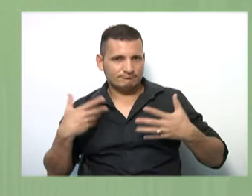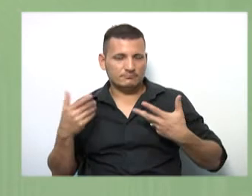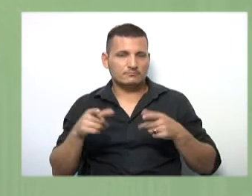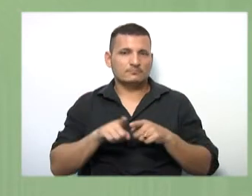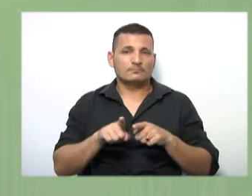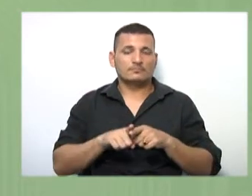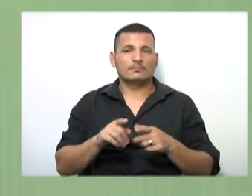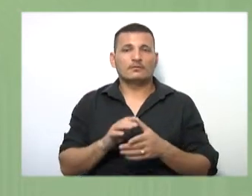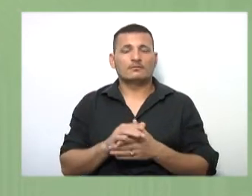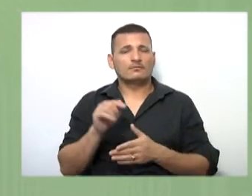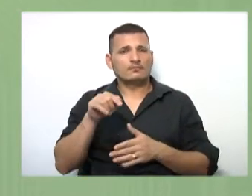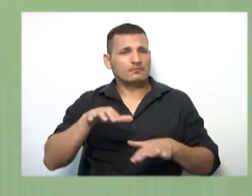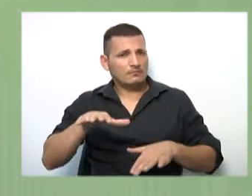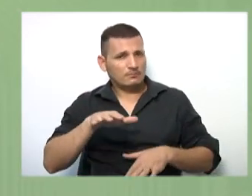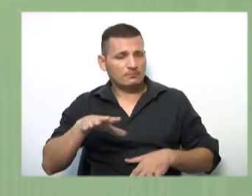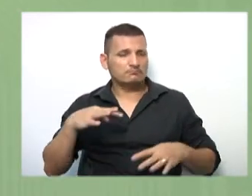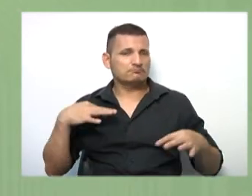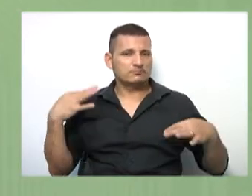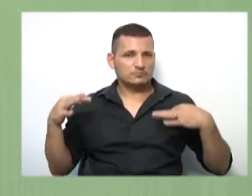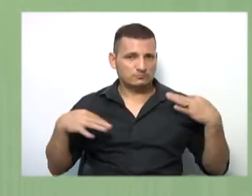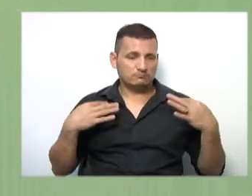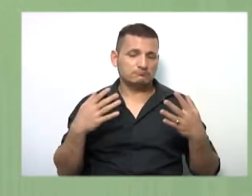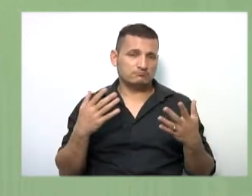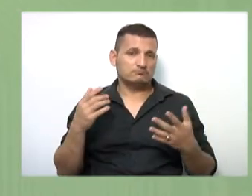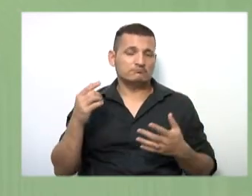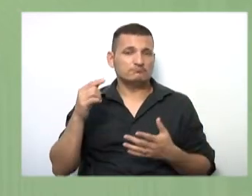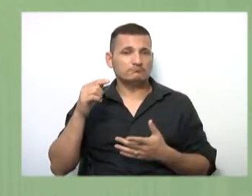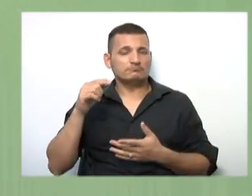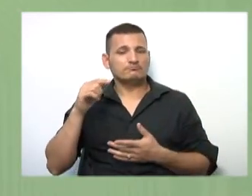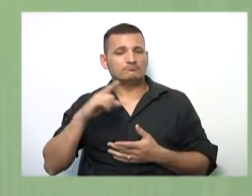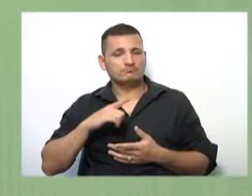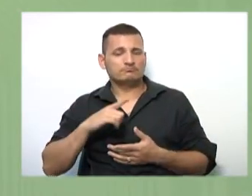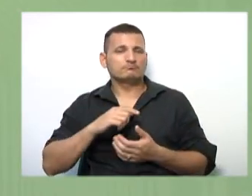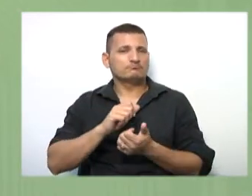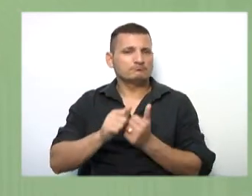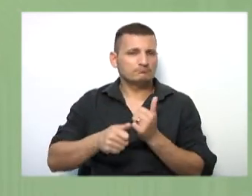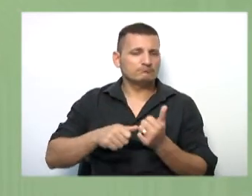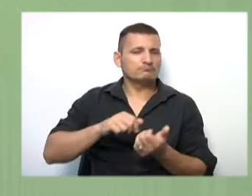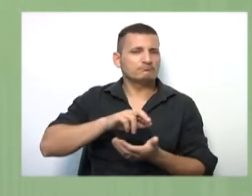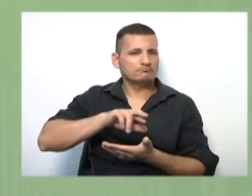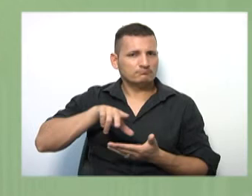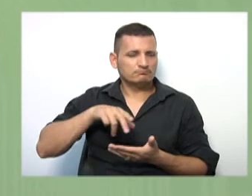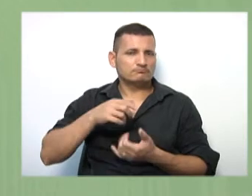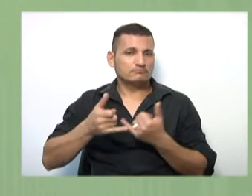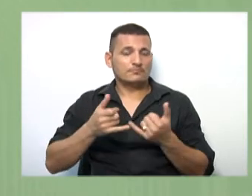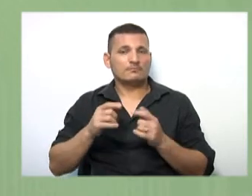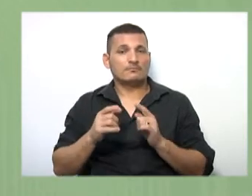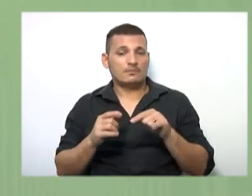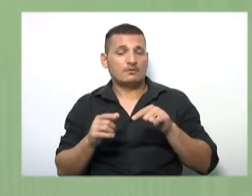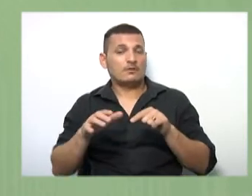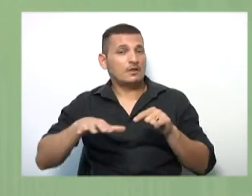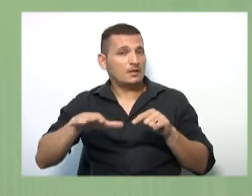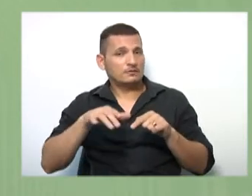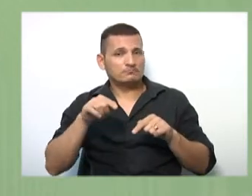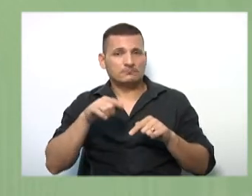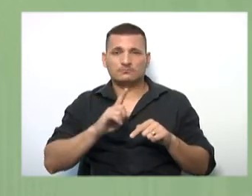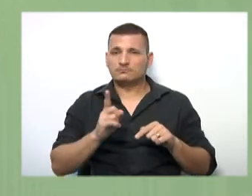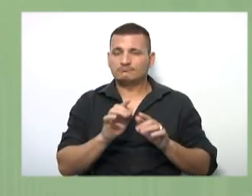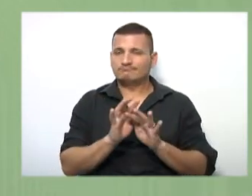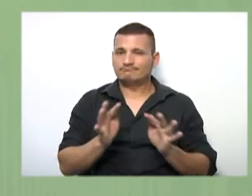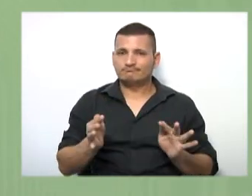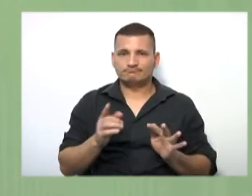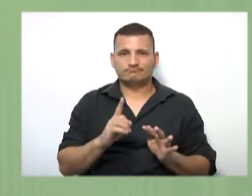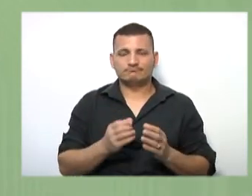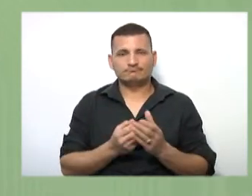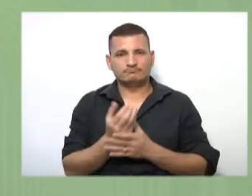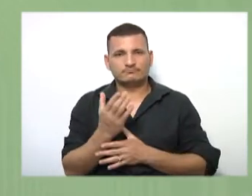lazer, apesar de sermos referências de turismo, esporte e lazer, montar negócio nessa área não é tão simples.